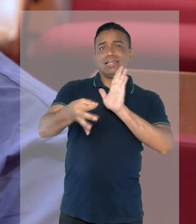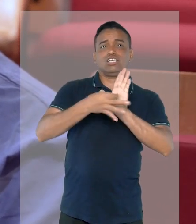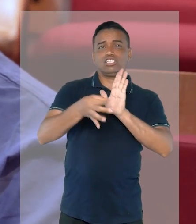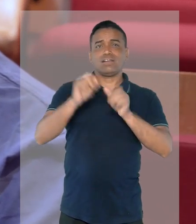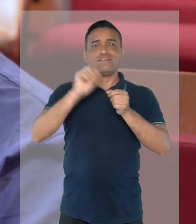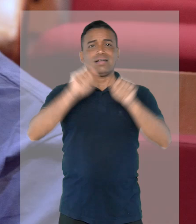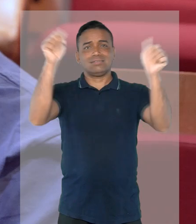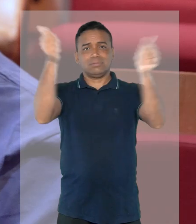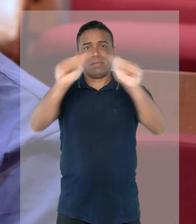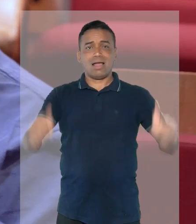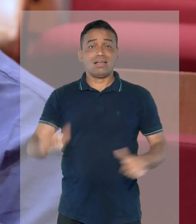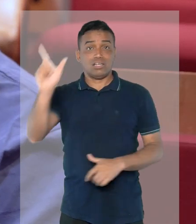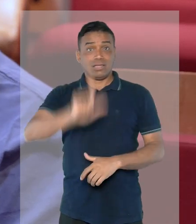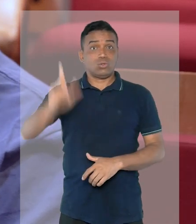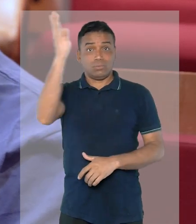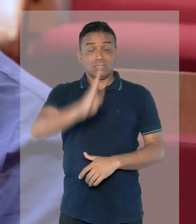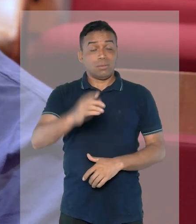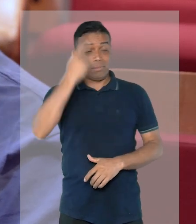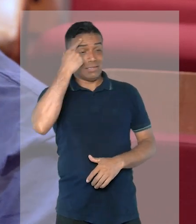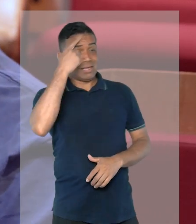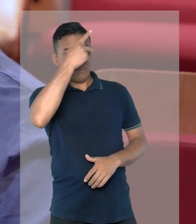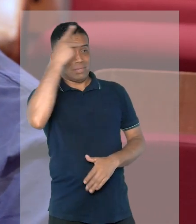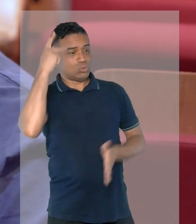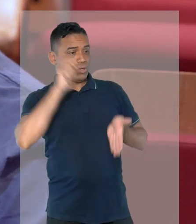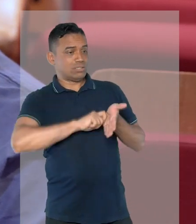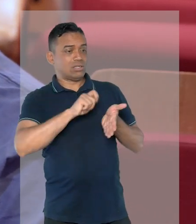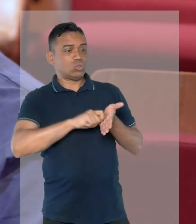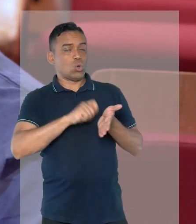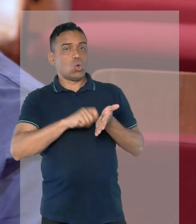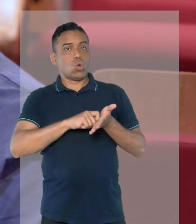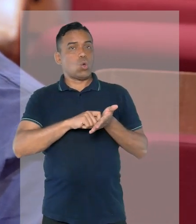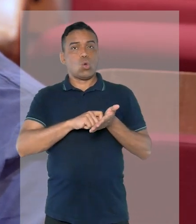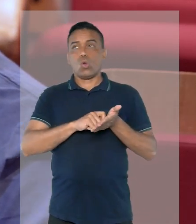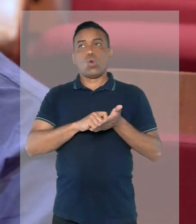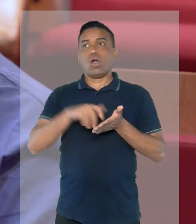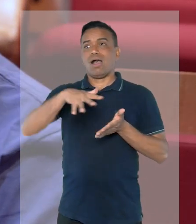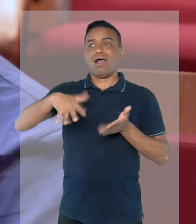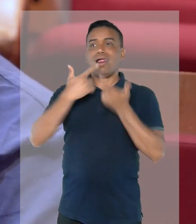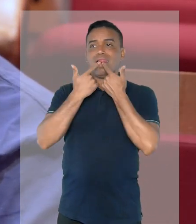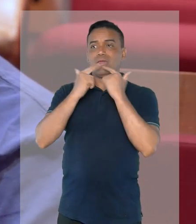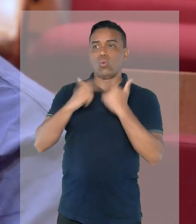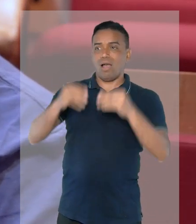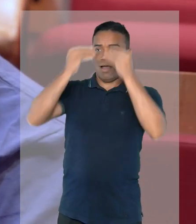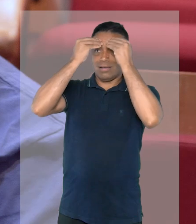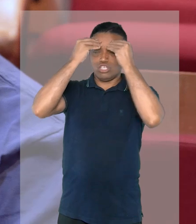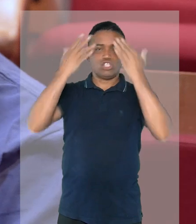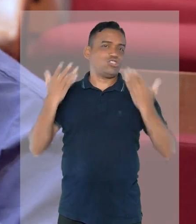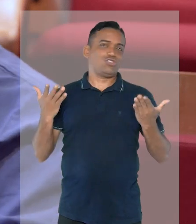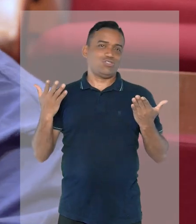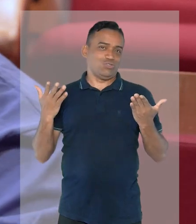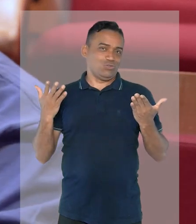é pensar de que ou o escritor é o sujeito que vive na torre da linguagem ou é aquele cara que vive no